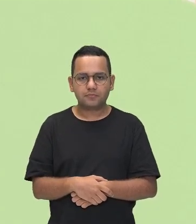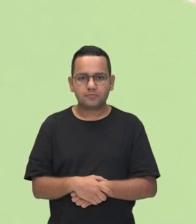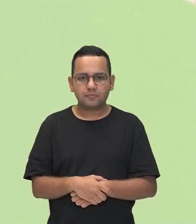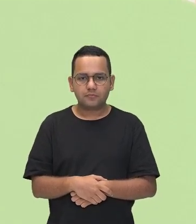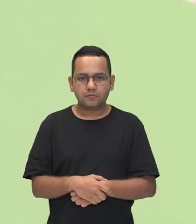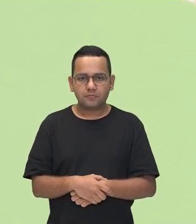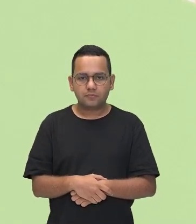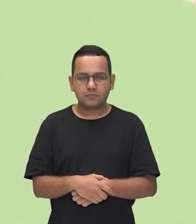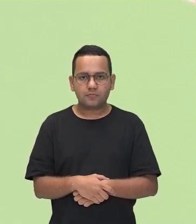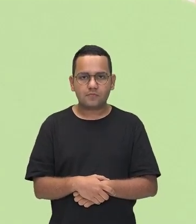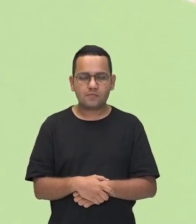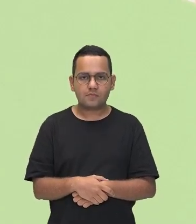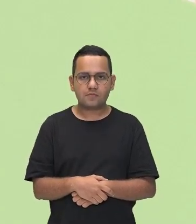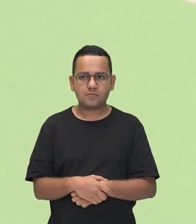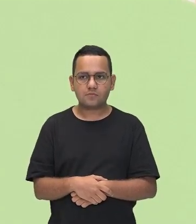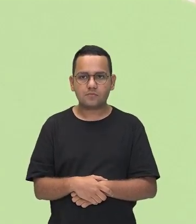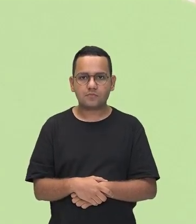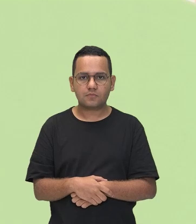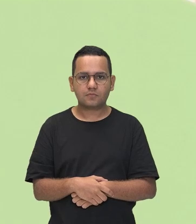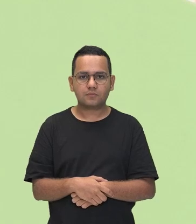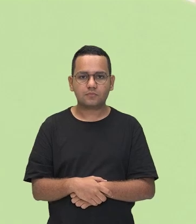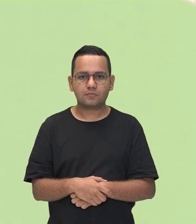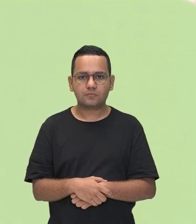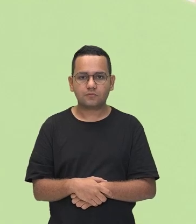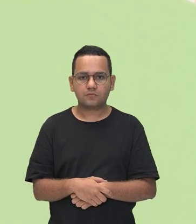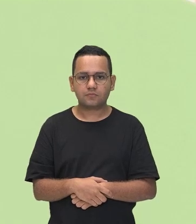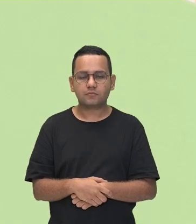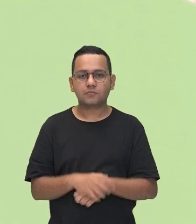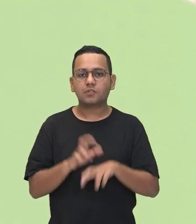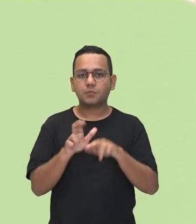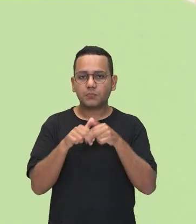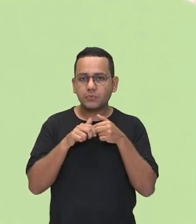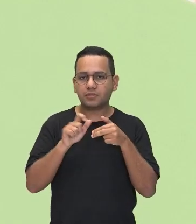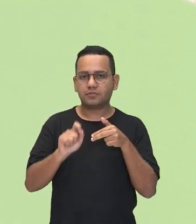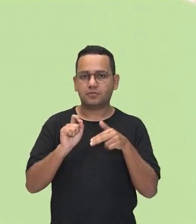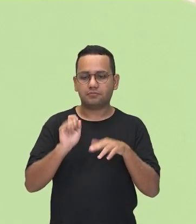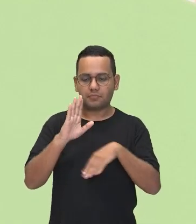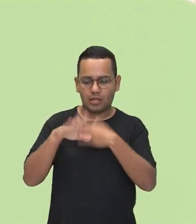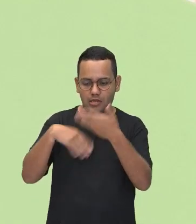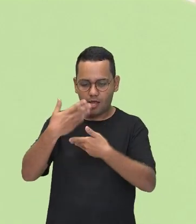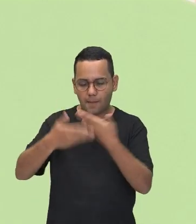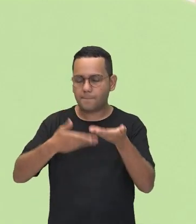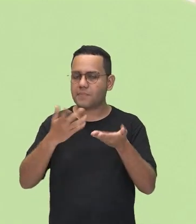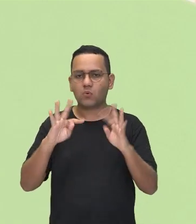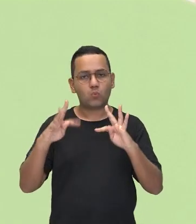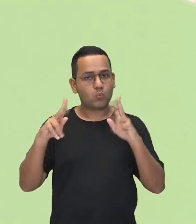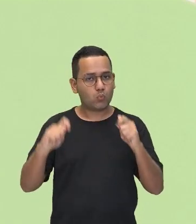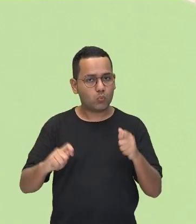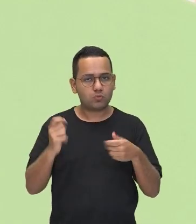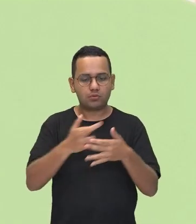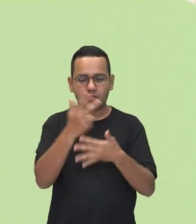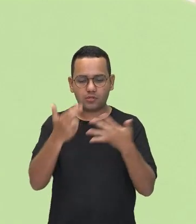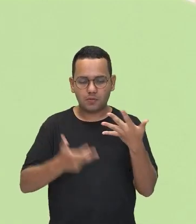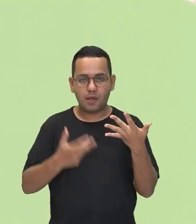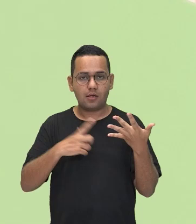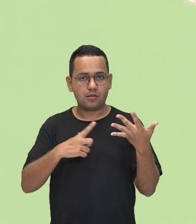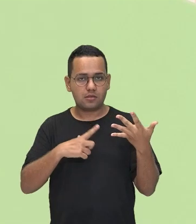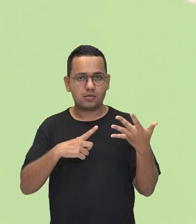todo esse processo aí de adaptação das várias espécies ao meio fez com que